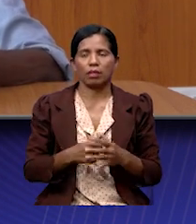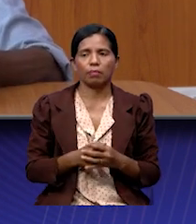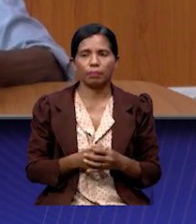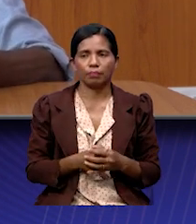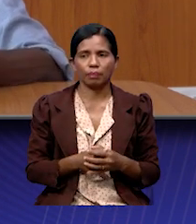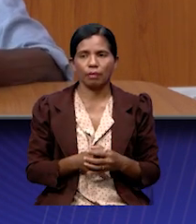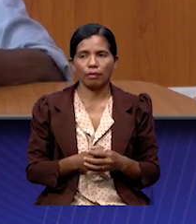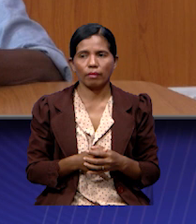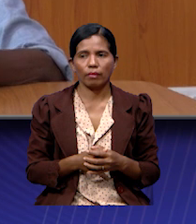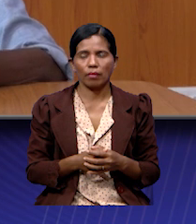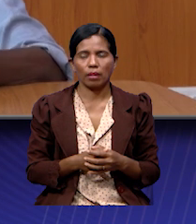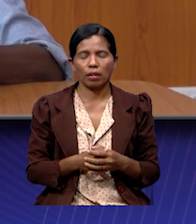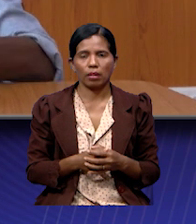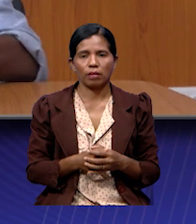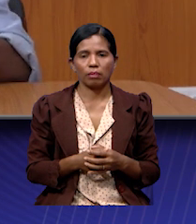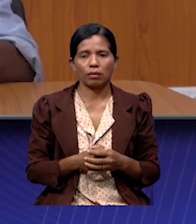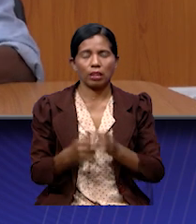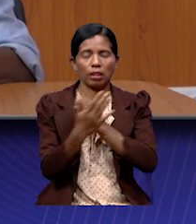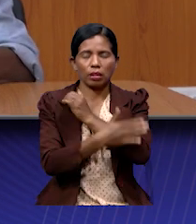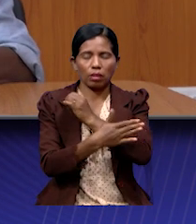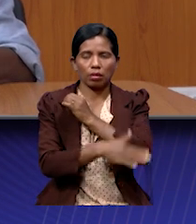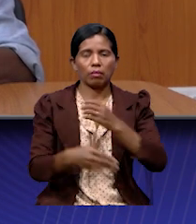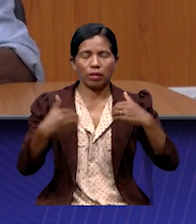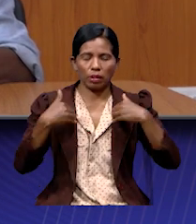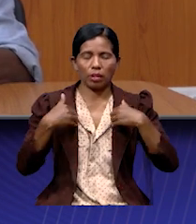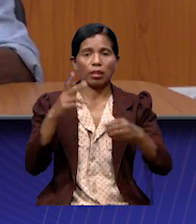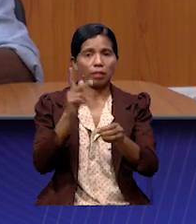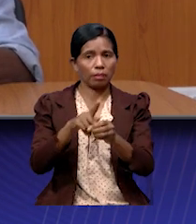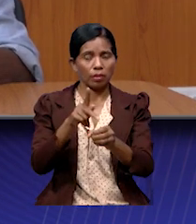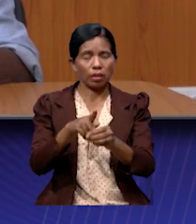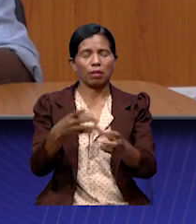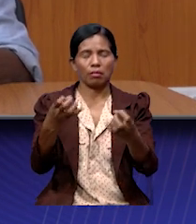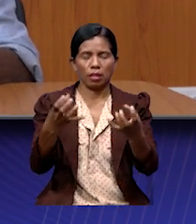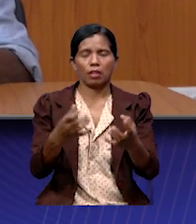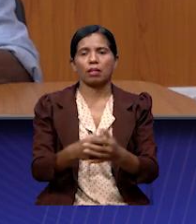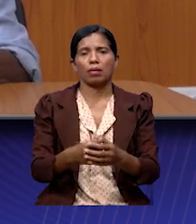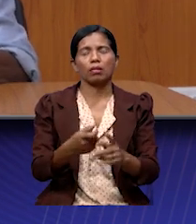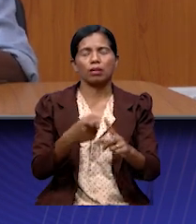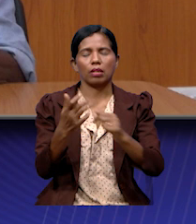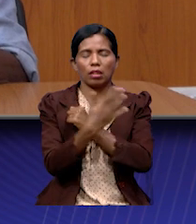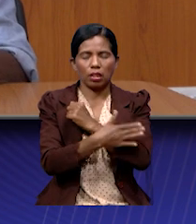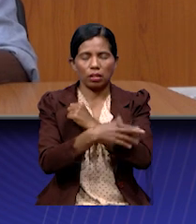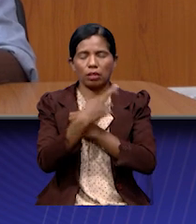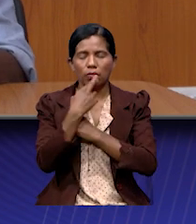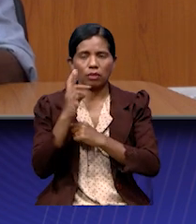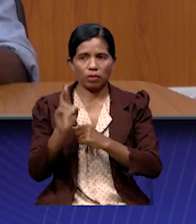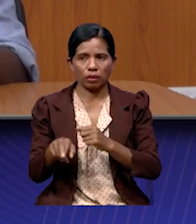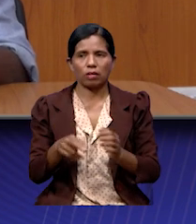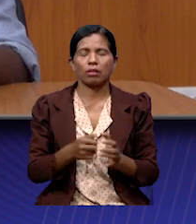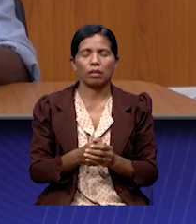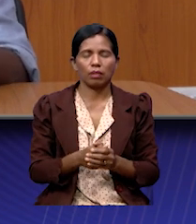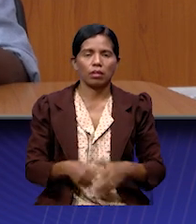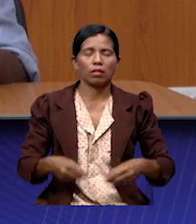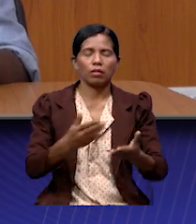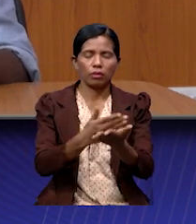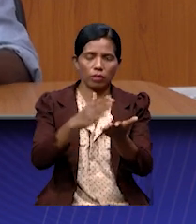negar negar o penhasil mina agora nem a halo nem a queda aqui da e bem nem também nem a mos bote fornecimento